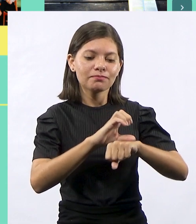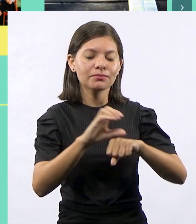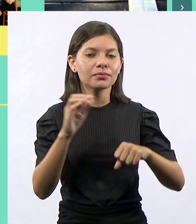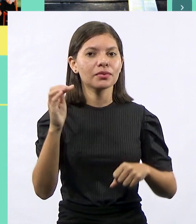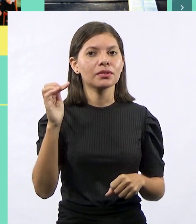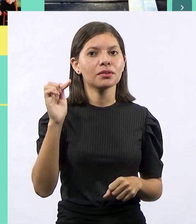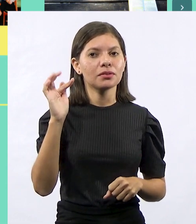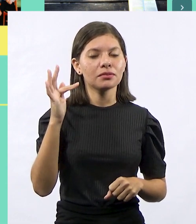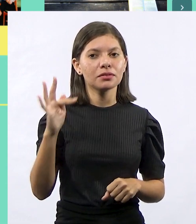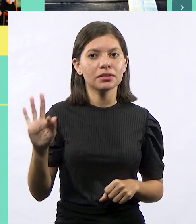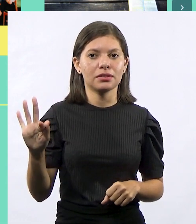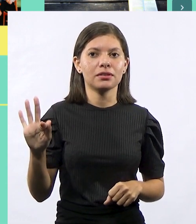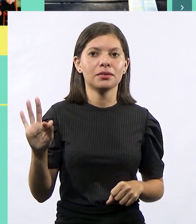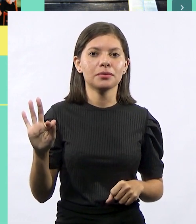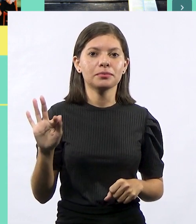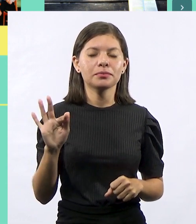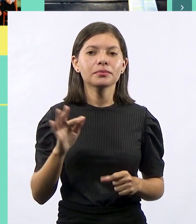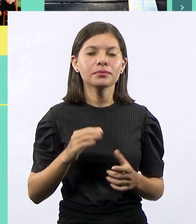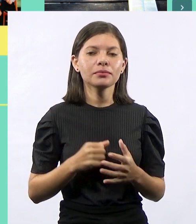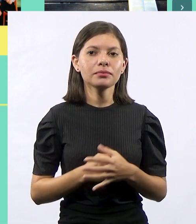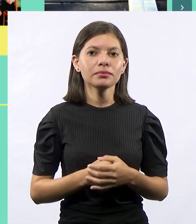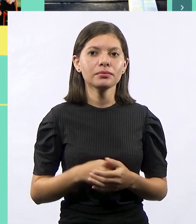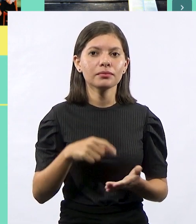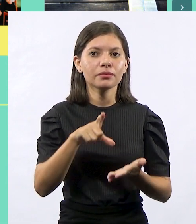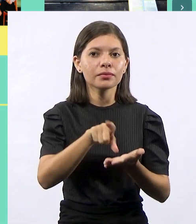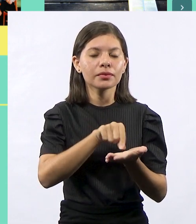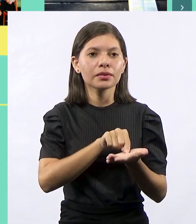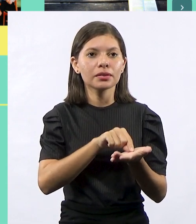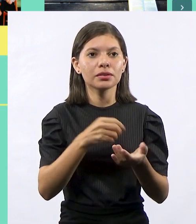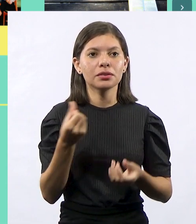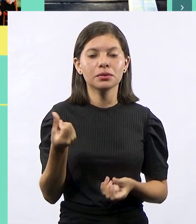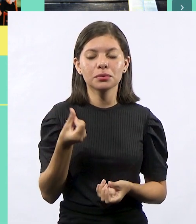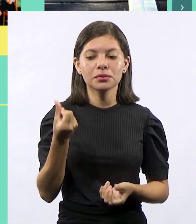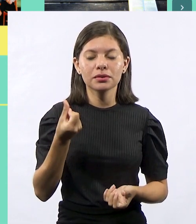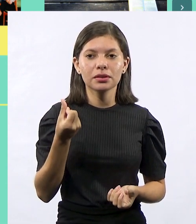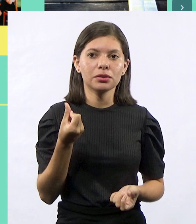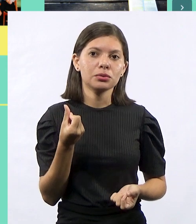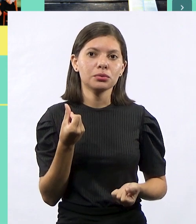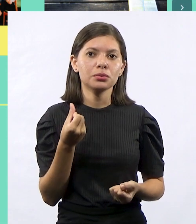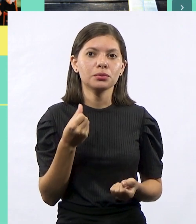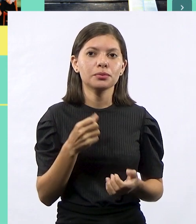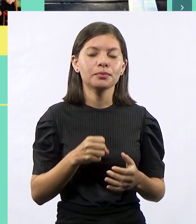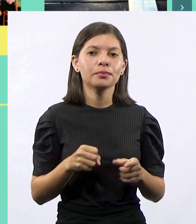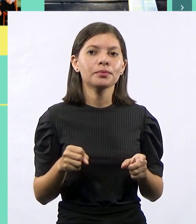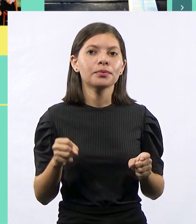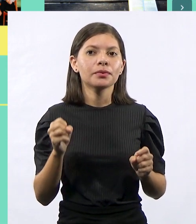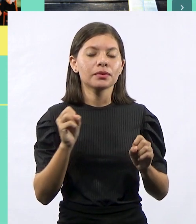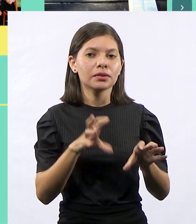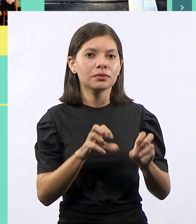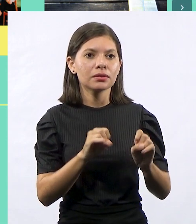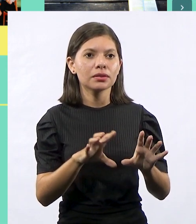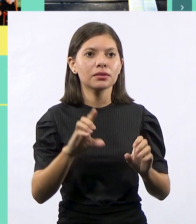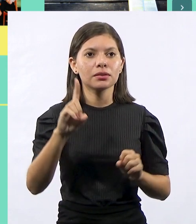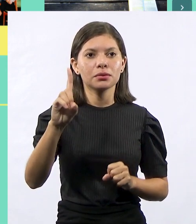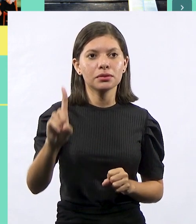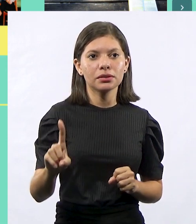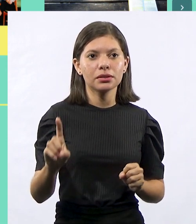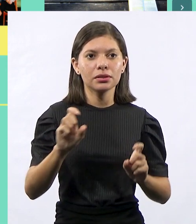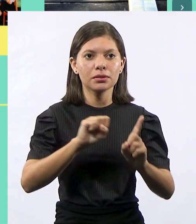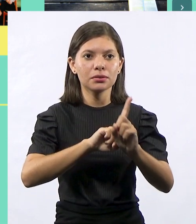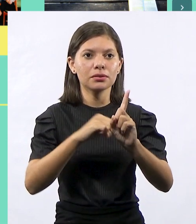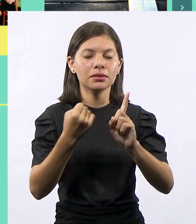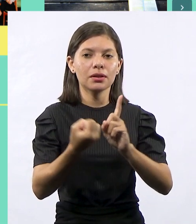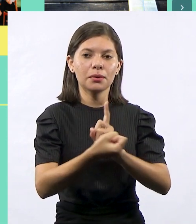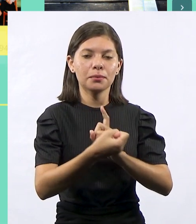nova Constituição Federal, que vai conceber no artigo 6º e no artigo 205 a educação como direito